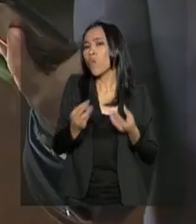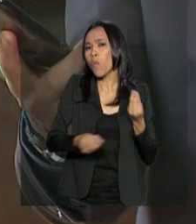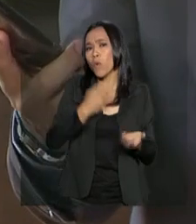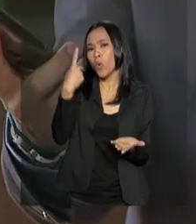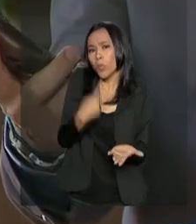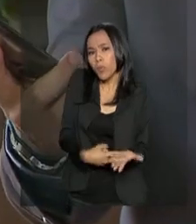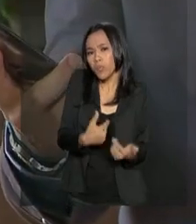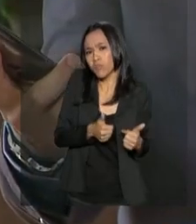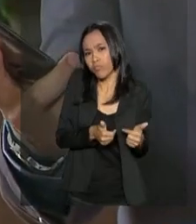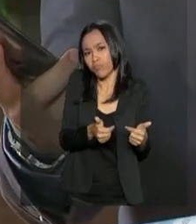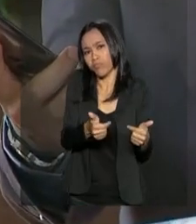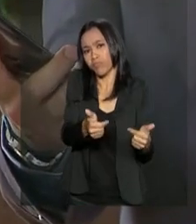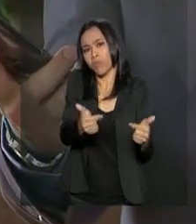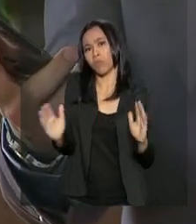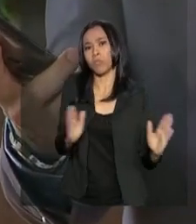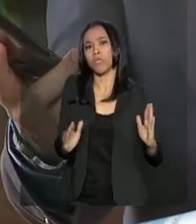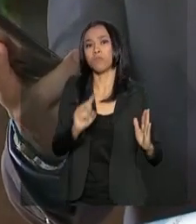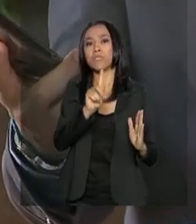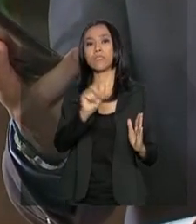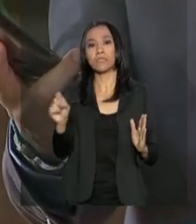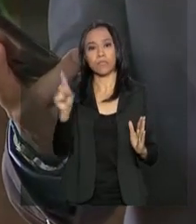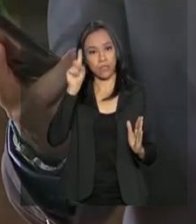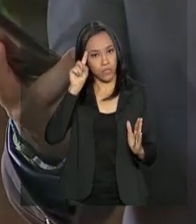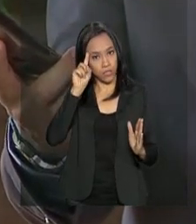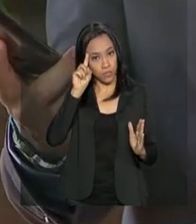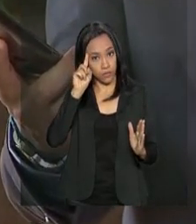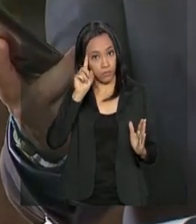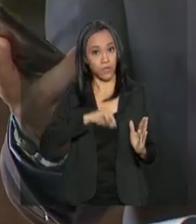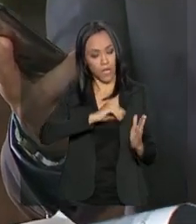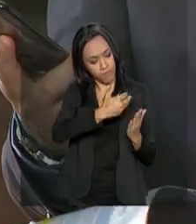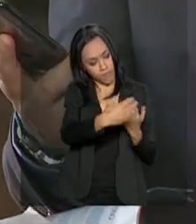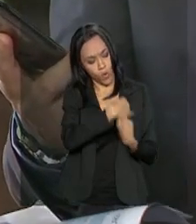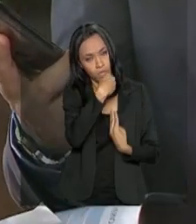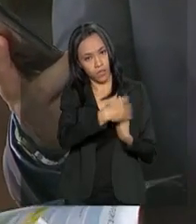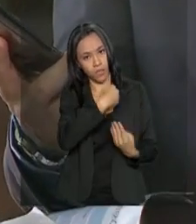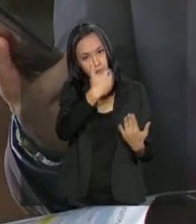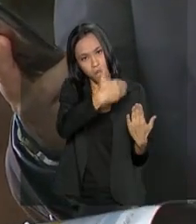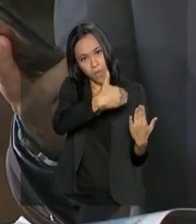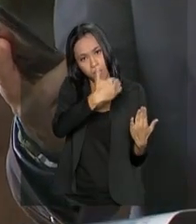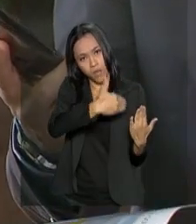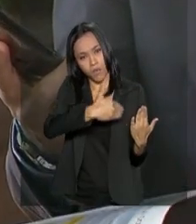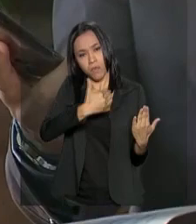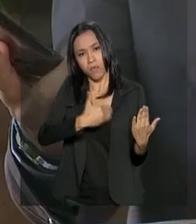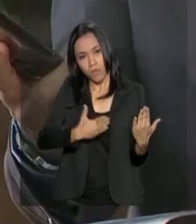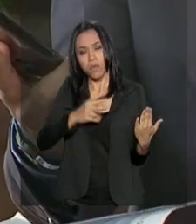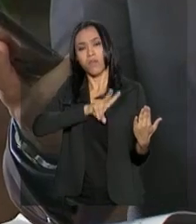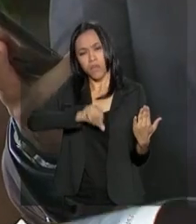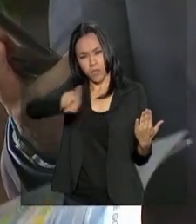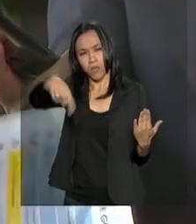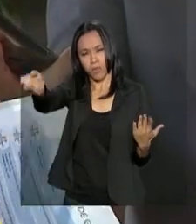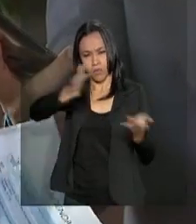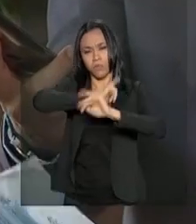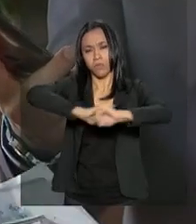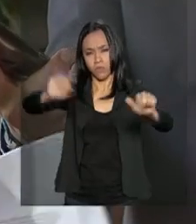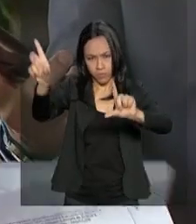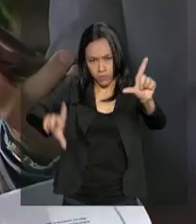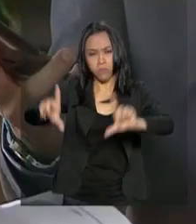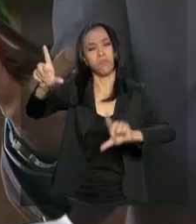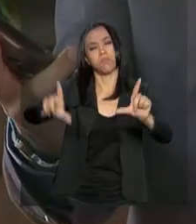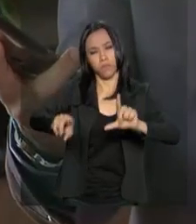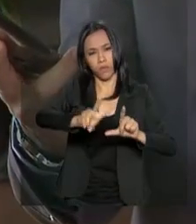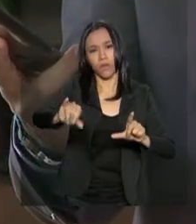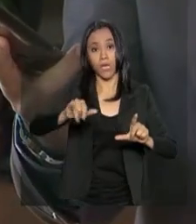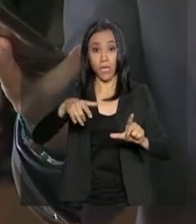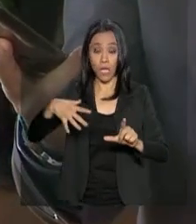até os próximos 100 dias nós teremos uma série de ações que vão ser noticiados logo depois